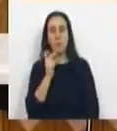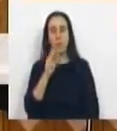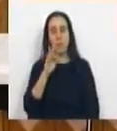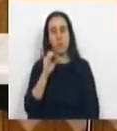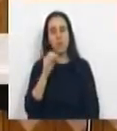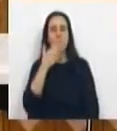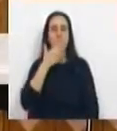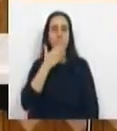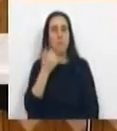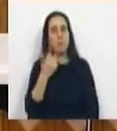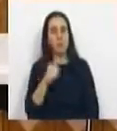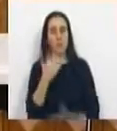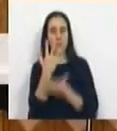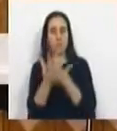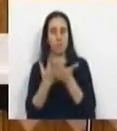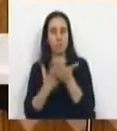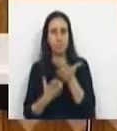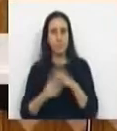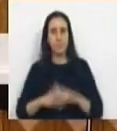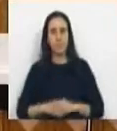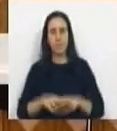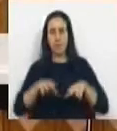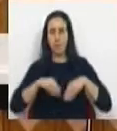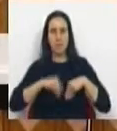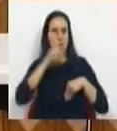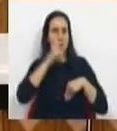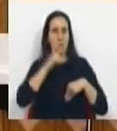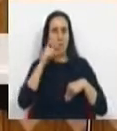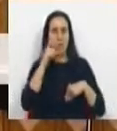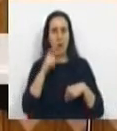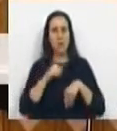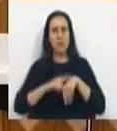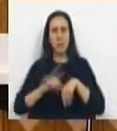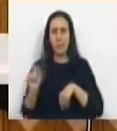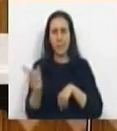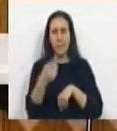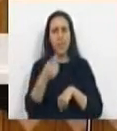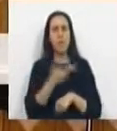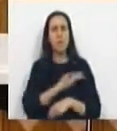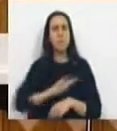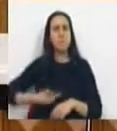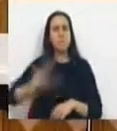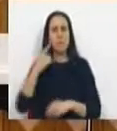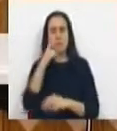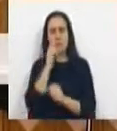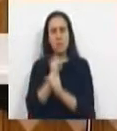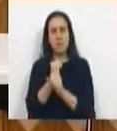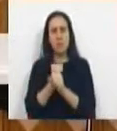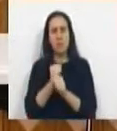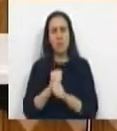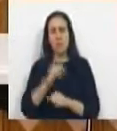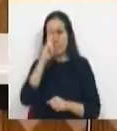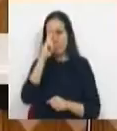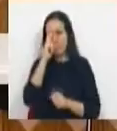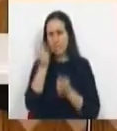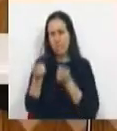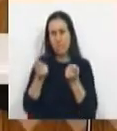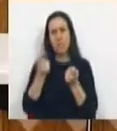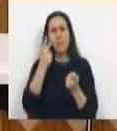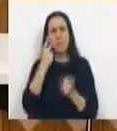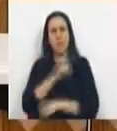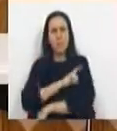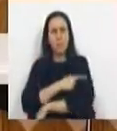carreira contributiva. É inaceitável a imposição do tempo em que as pessoas eram obrigadas a trabalhar até ao limite das suas vidas e das